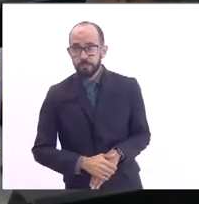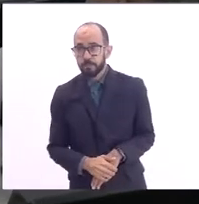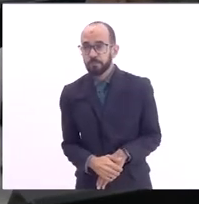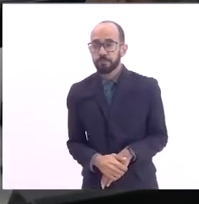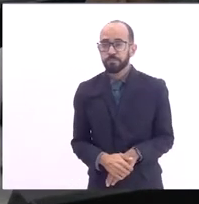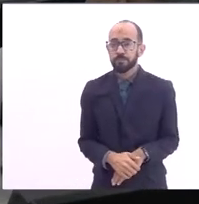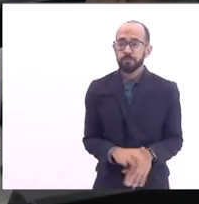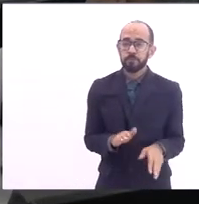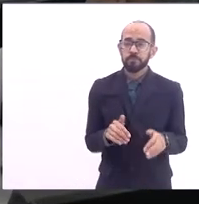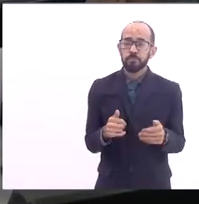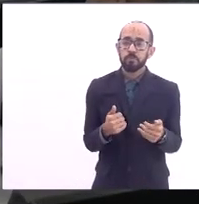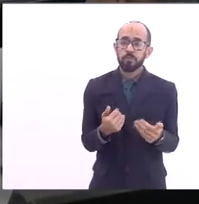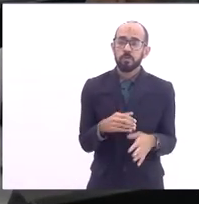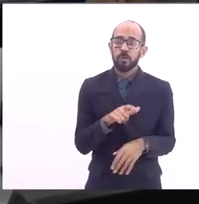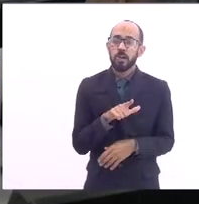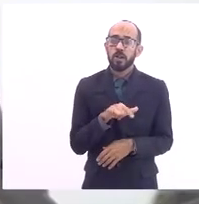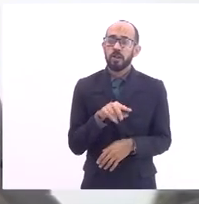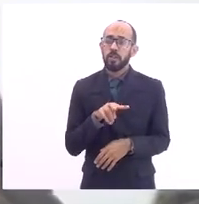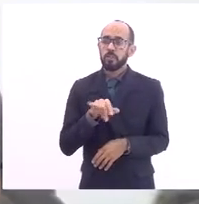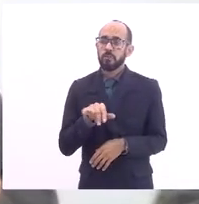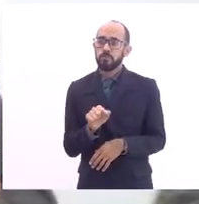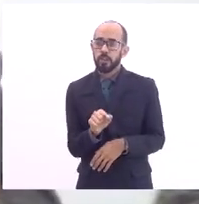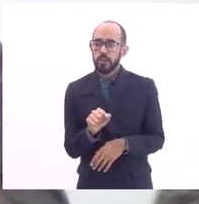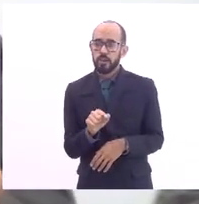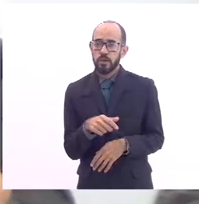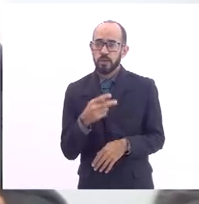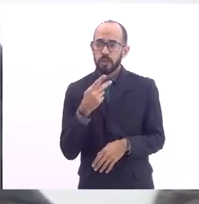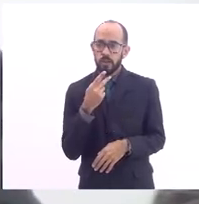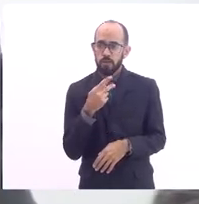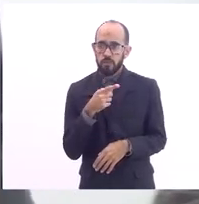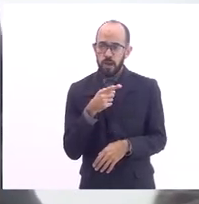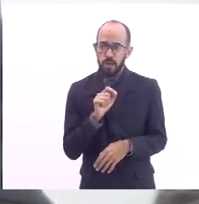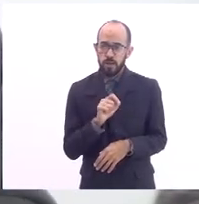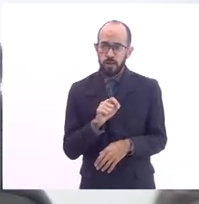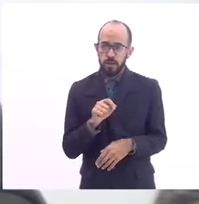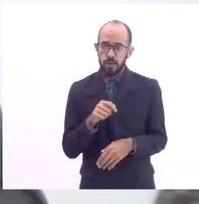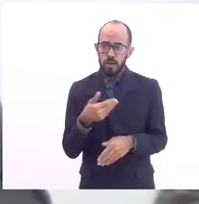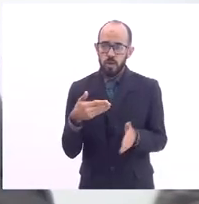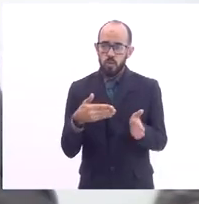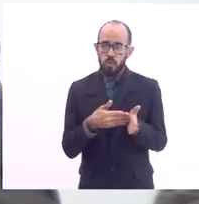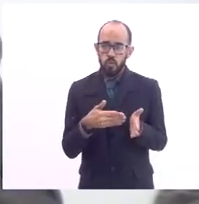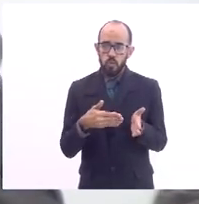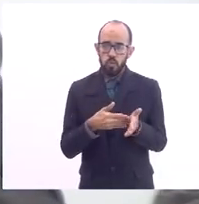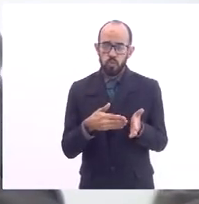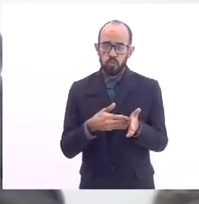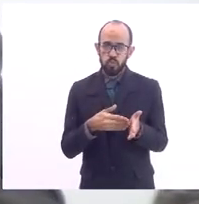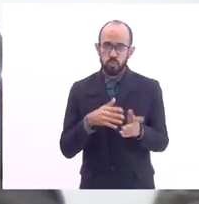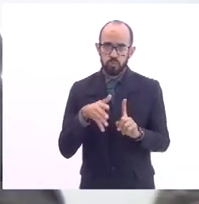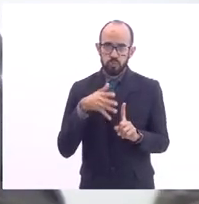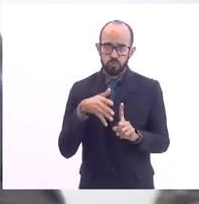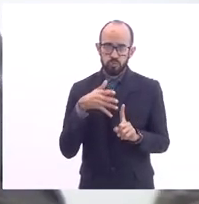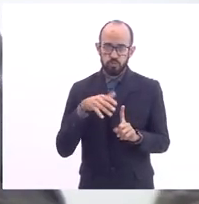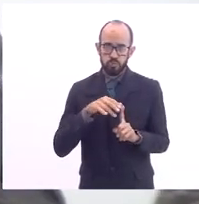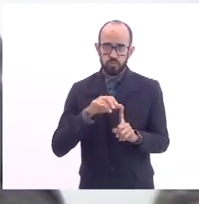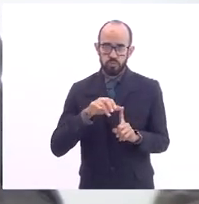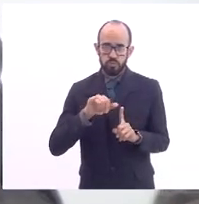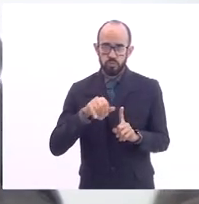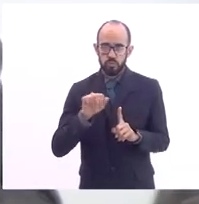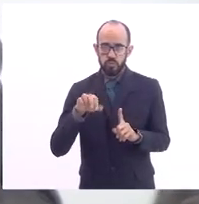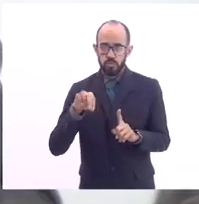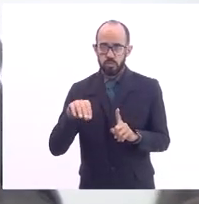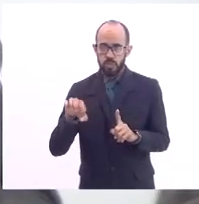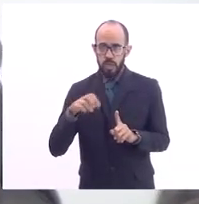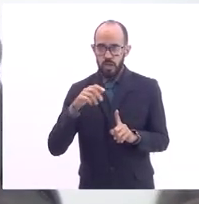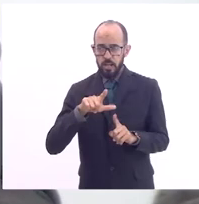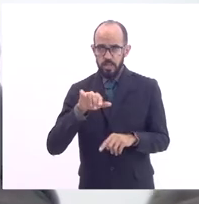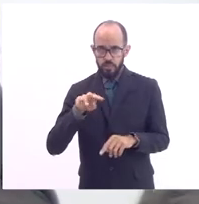Aqui a Lívia, né? A Lívia fala, aproveitando a última intervenção do Jaime, porque após tantos